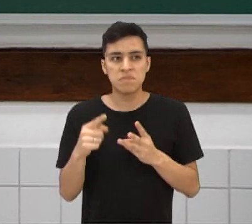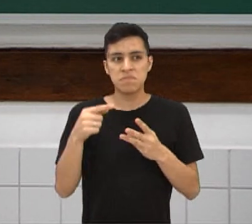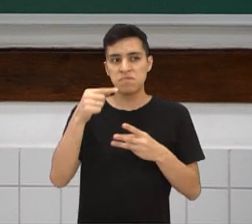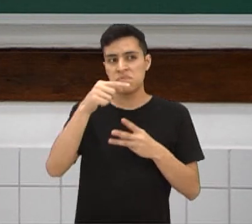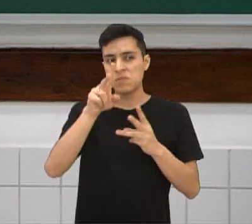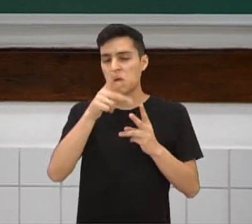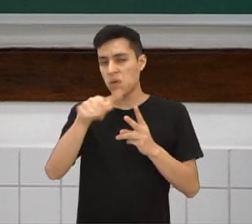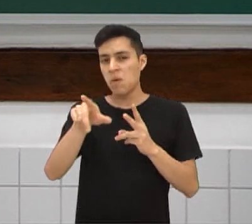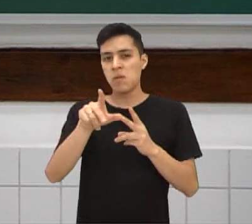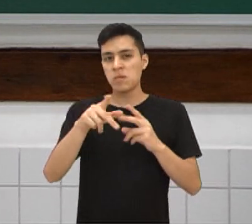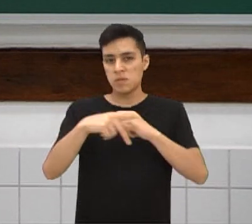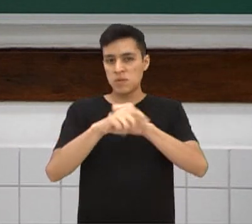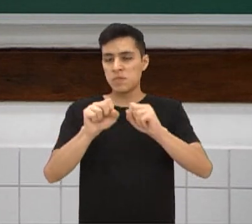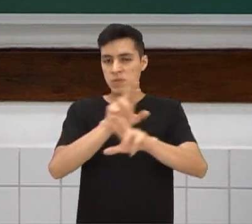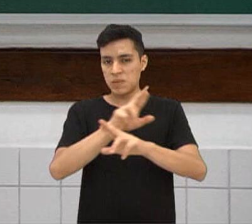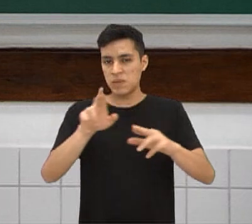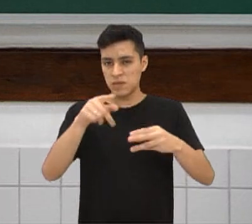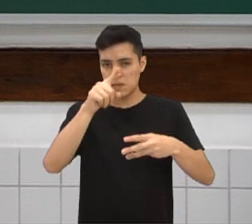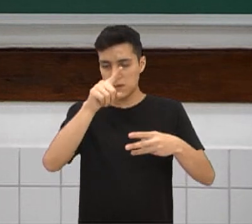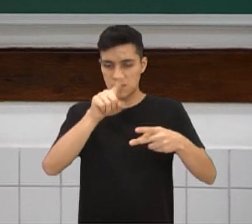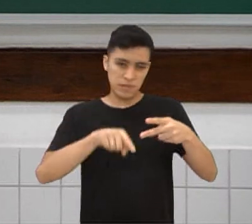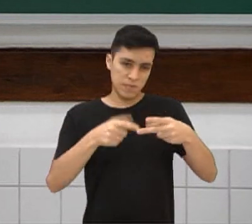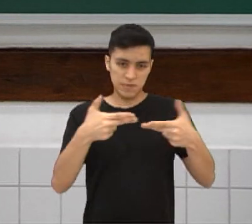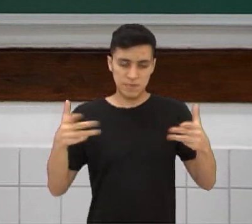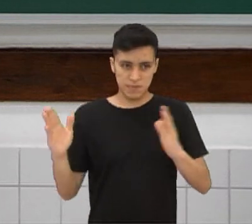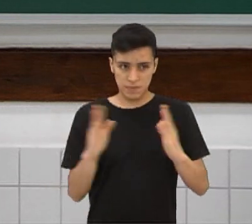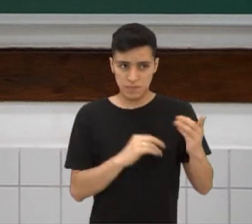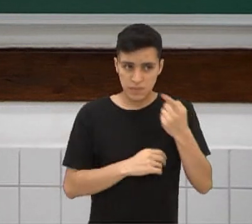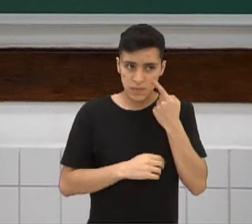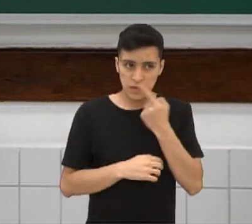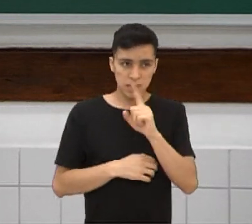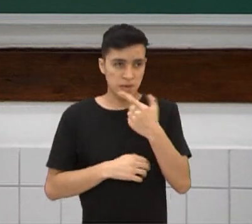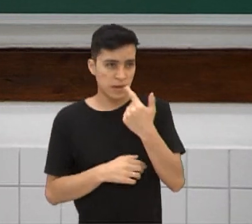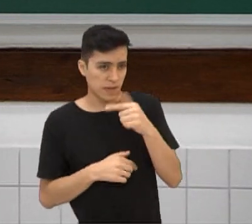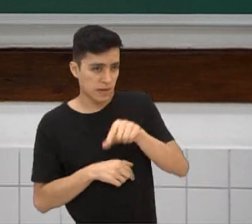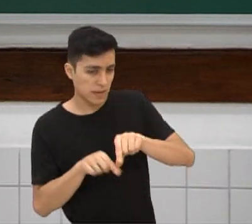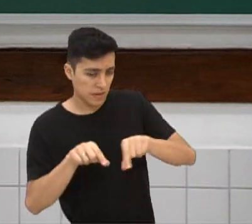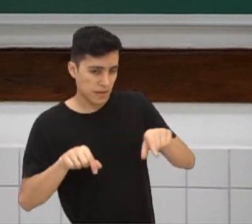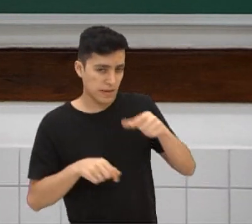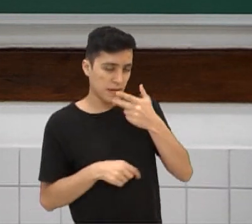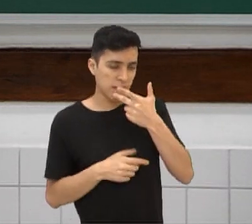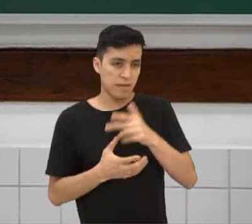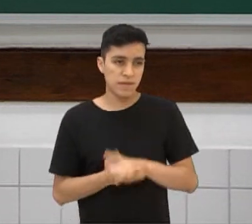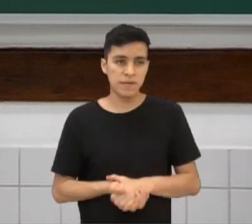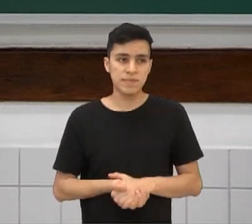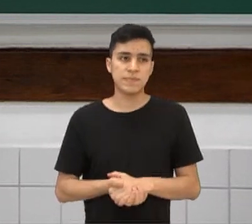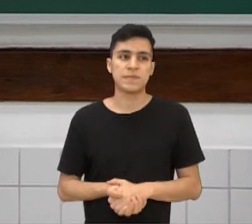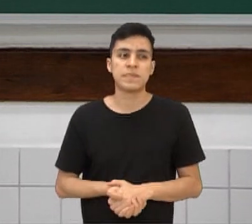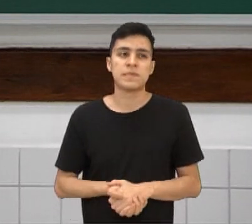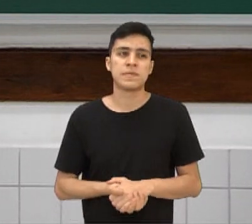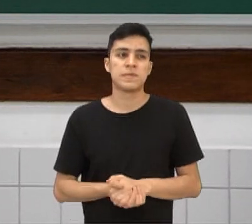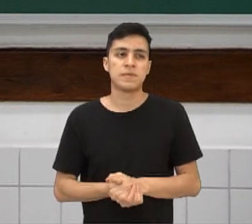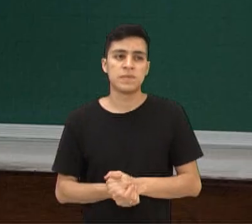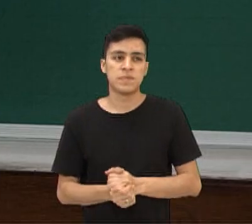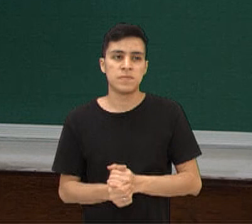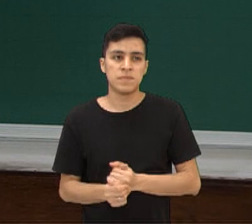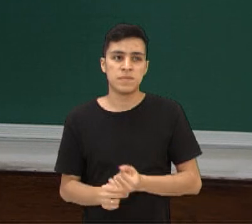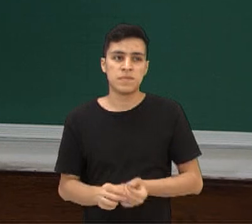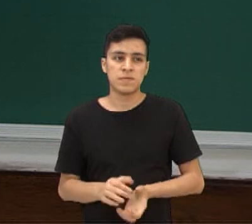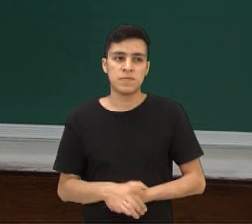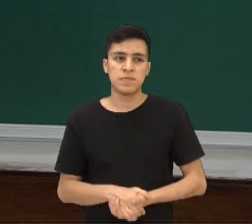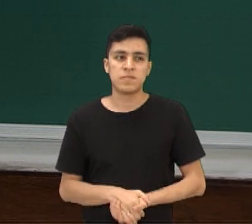ambos, certo? Com base nessa fala, observem que a primeira frase diz: The man came first the 100 meters